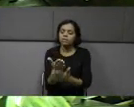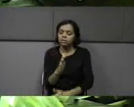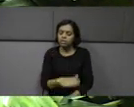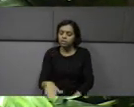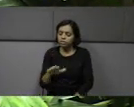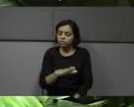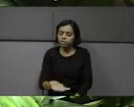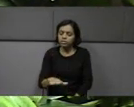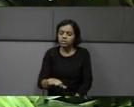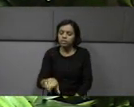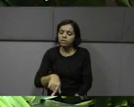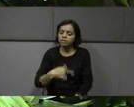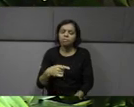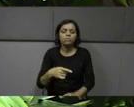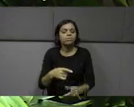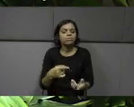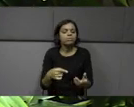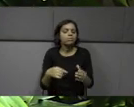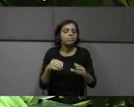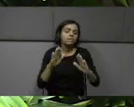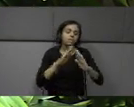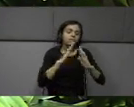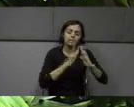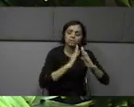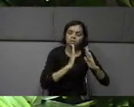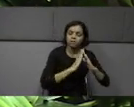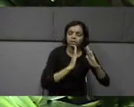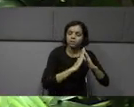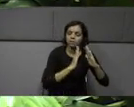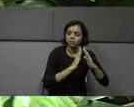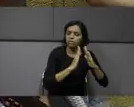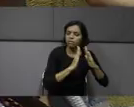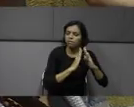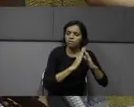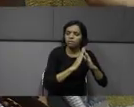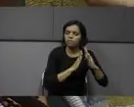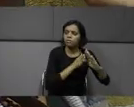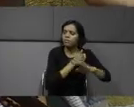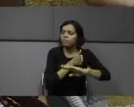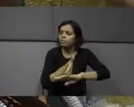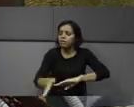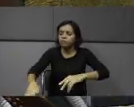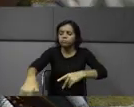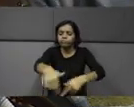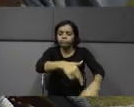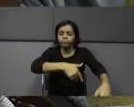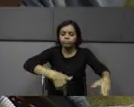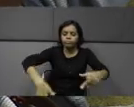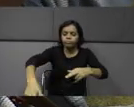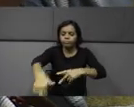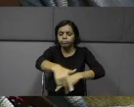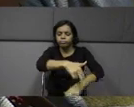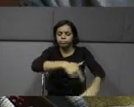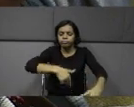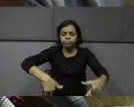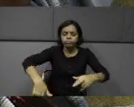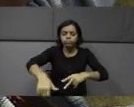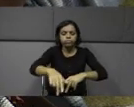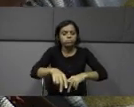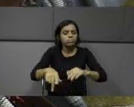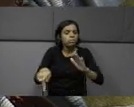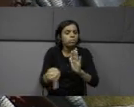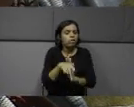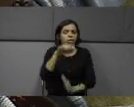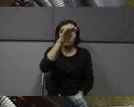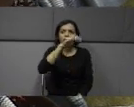pra seu espaço interno da casa ela vai para o espaço público que serve mais para adultos do que